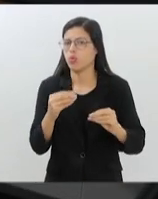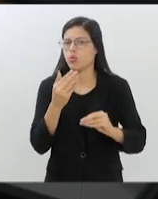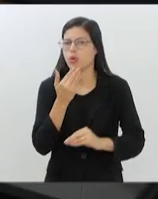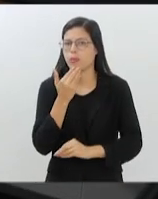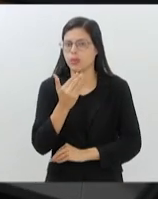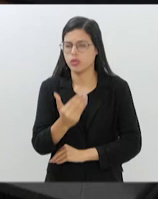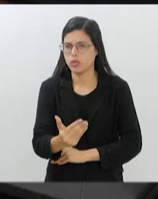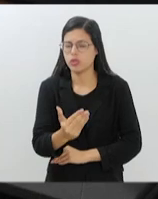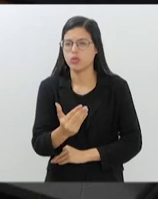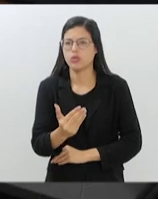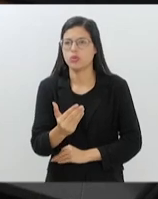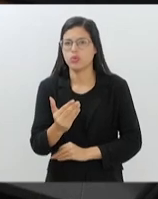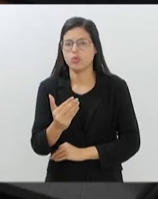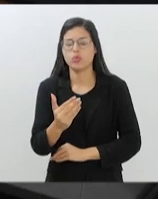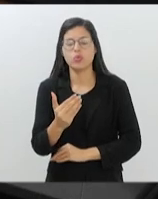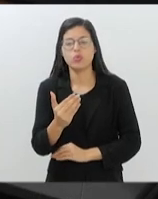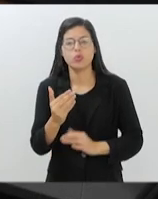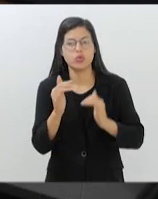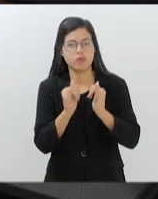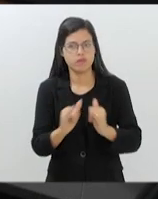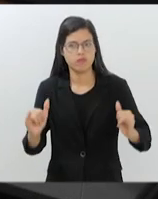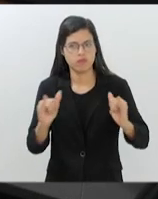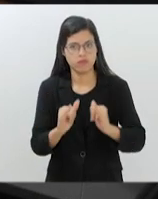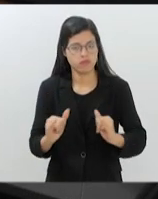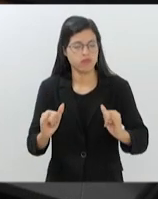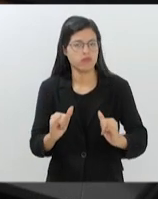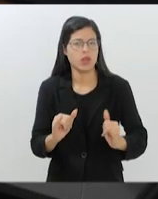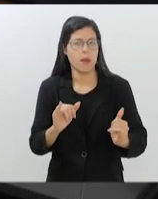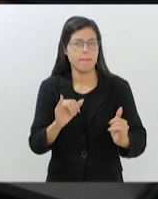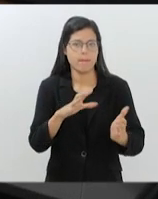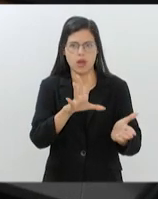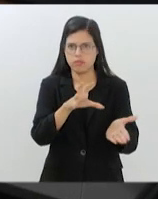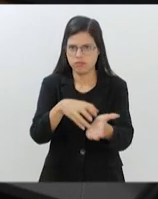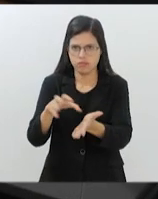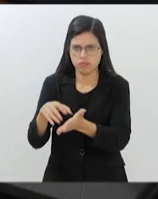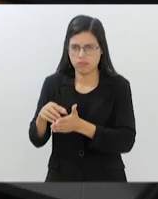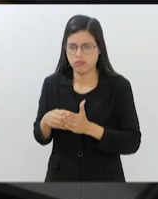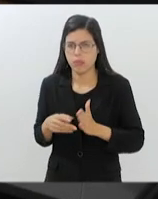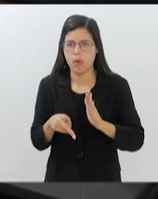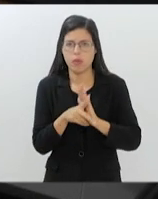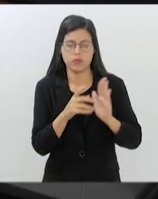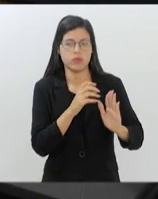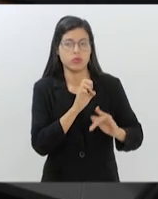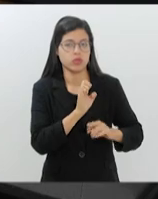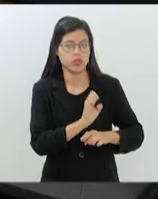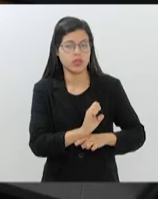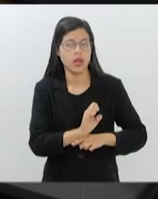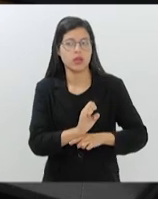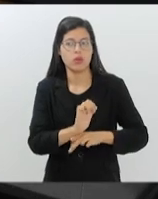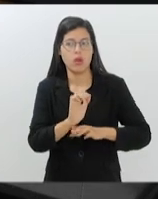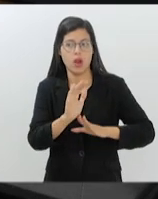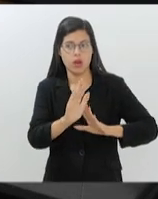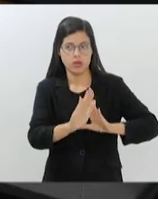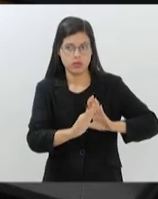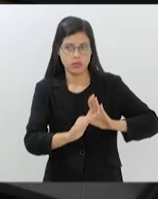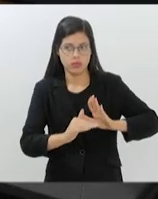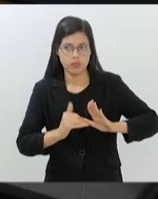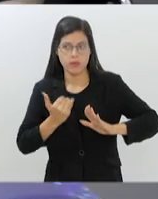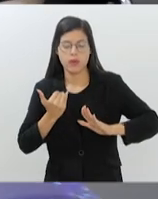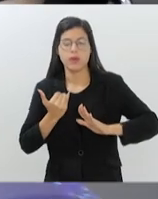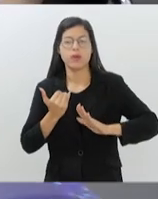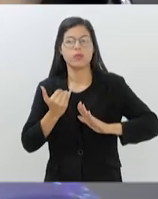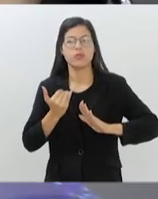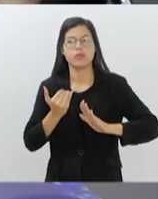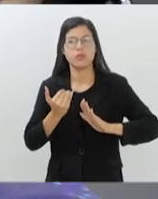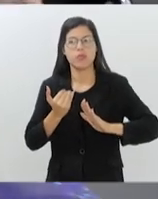campanha que parte por qualquer órgão só não só as secretarias mas os demais órgãos do Estado eles nos enviam VII um um